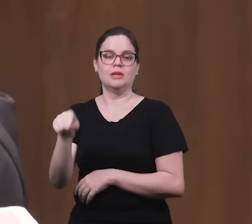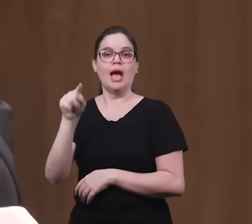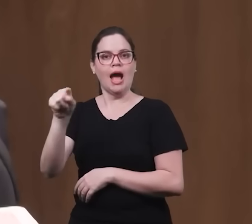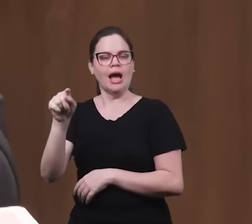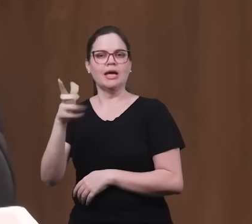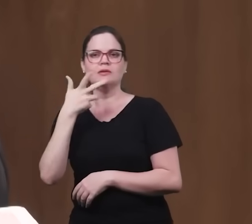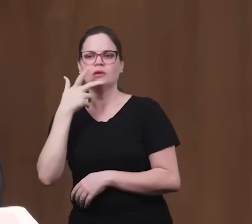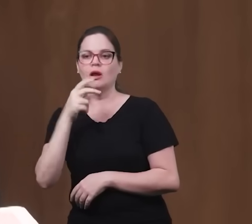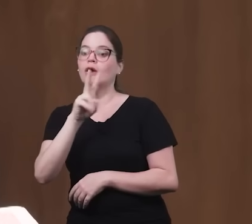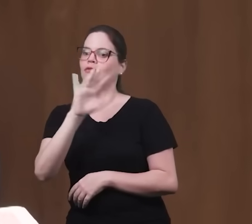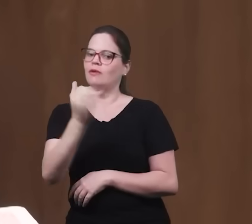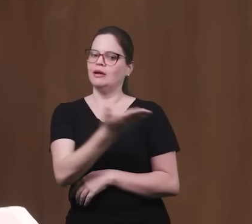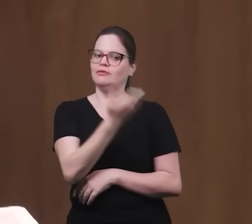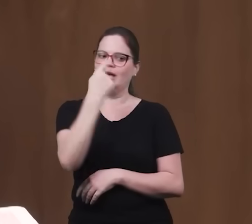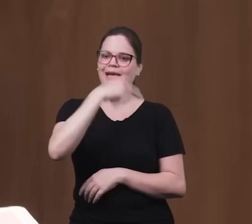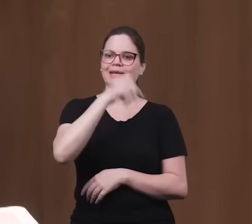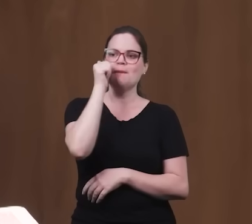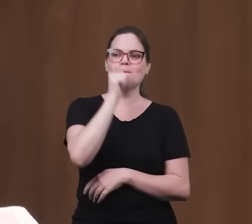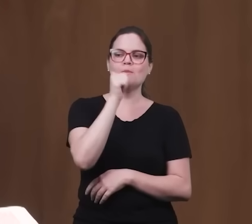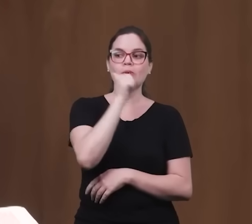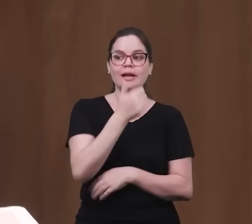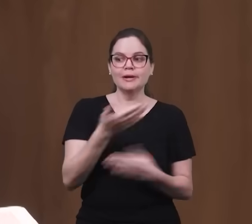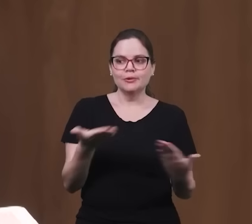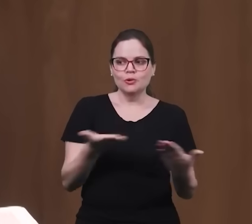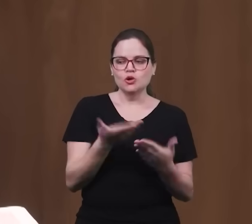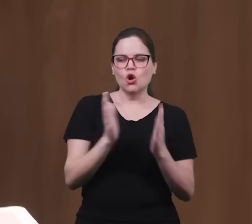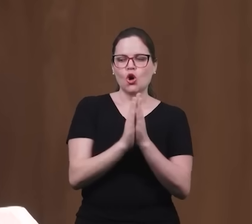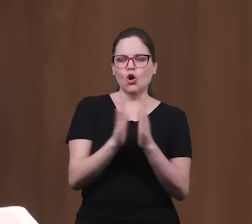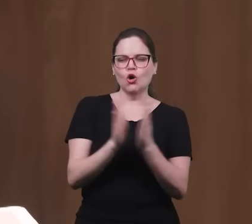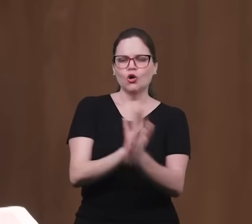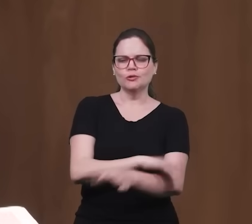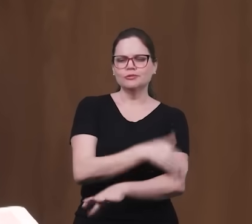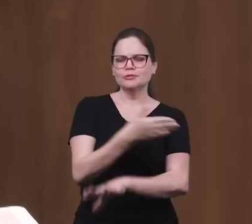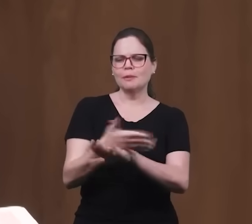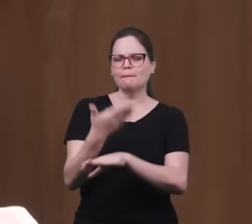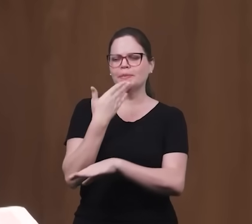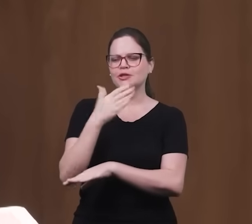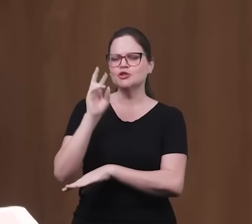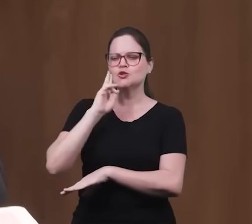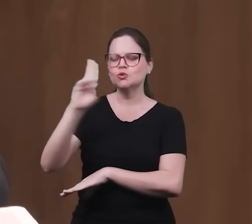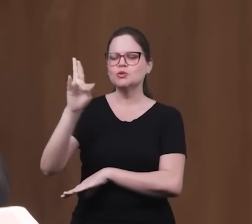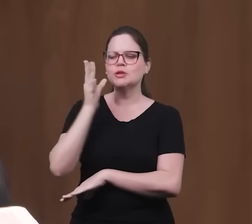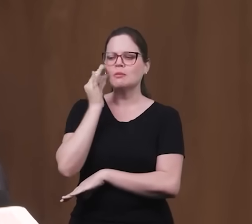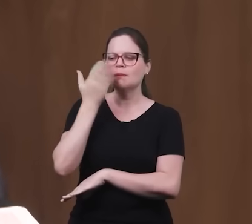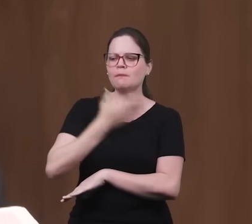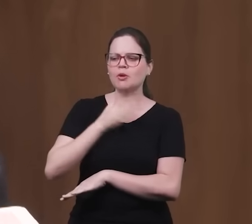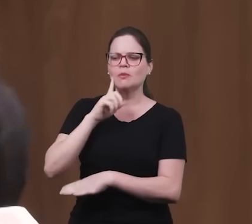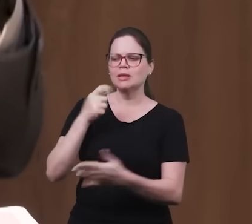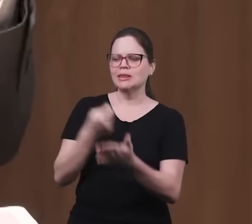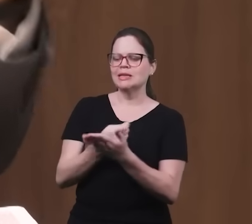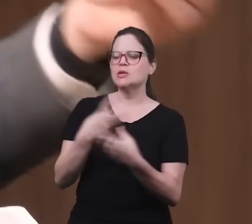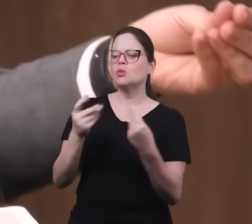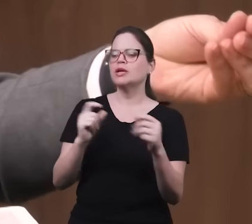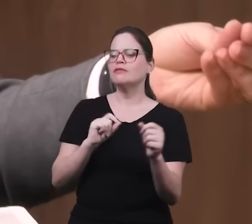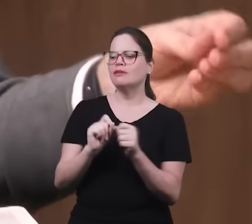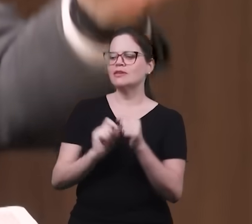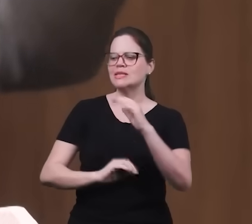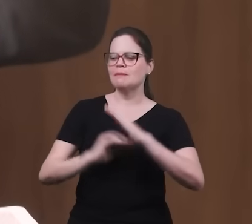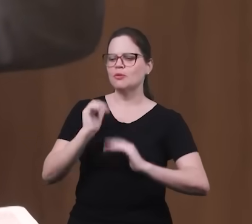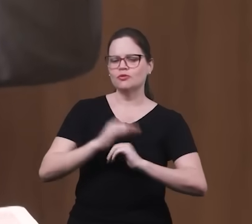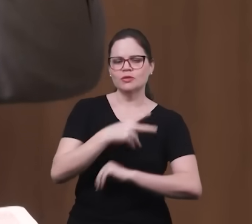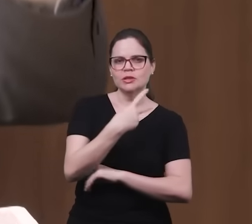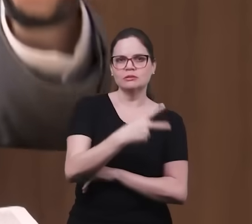entrar aqui uma senhora que no dia de hoje orou pedindo um sinal a respeito de uma decisão na vida